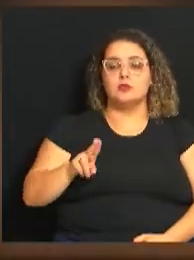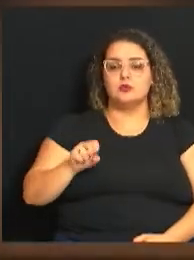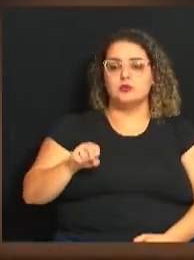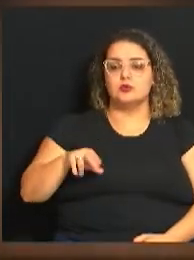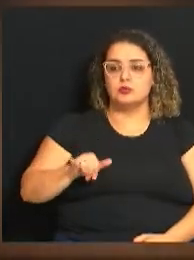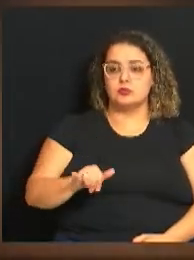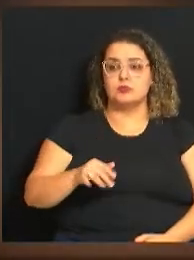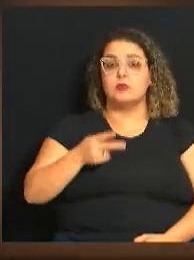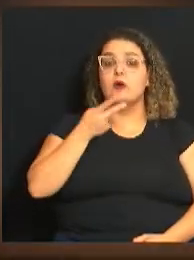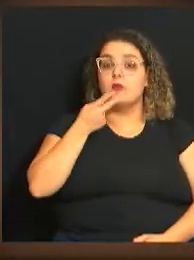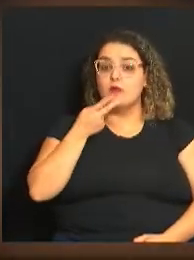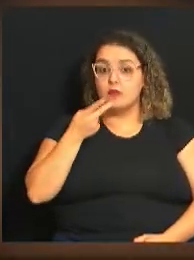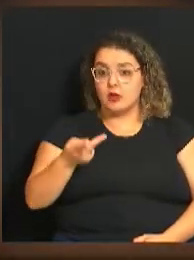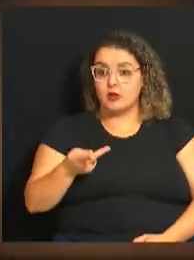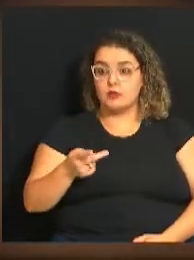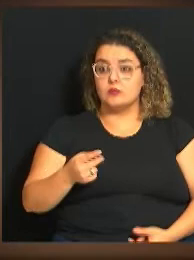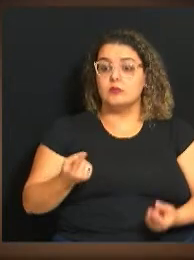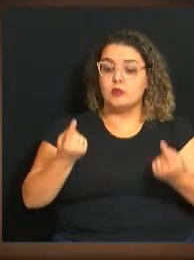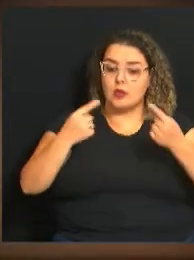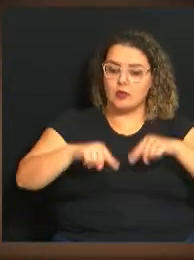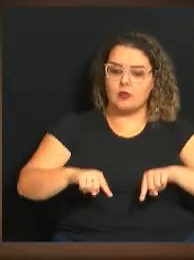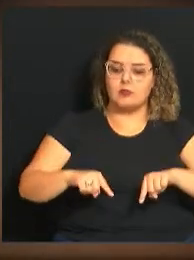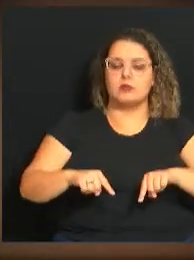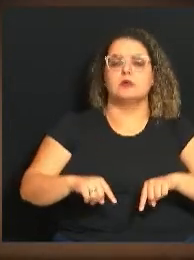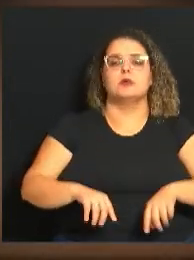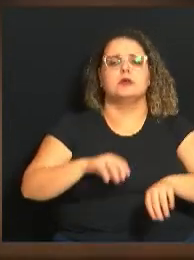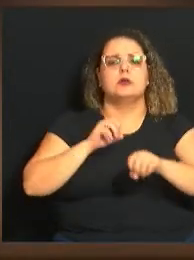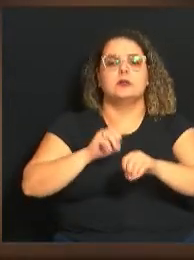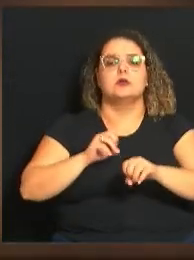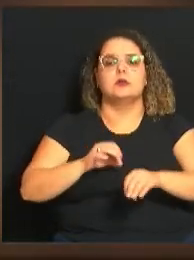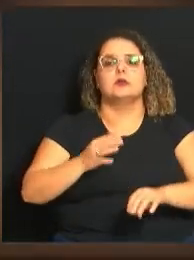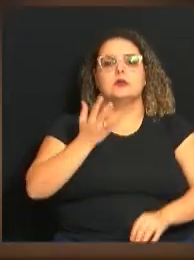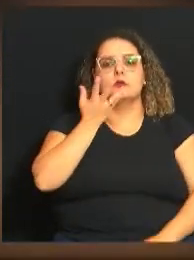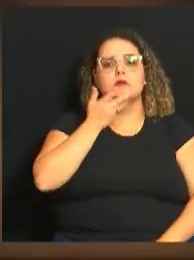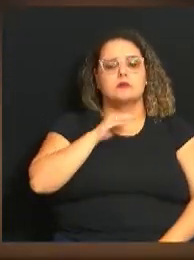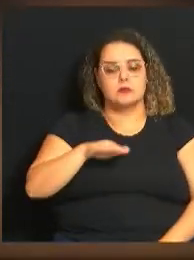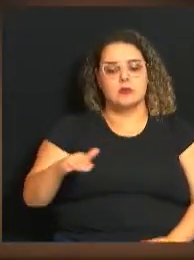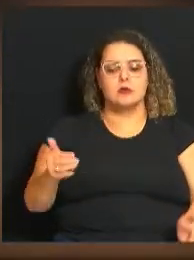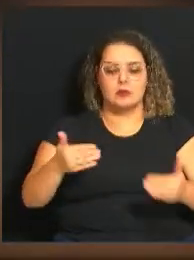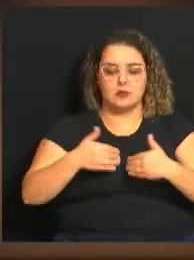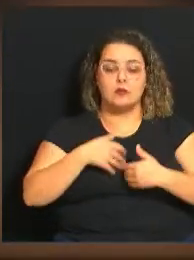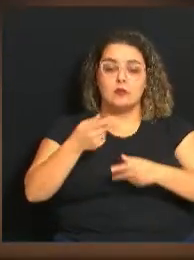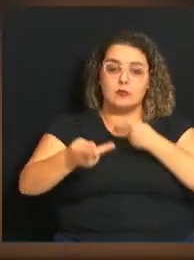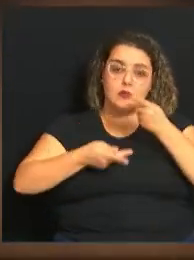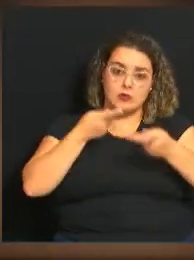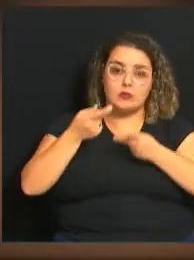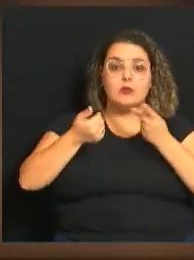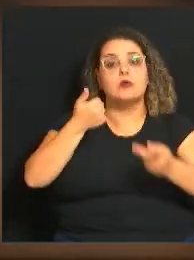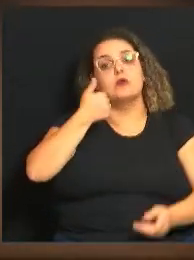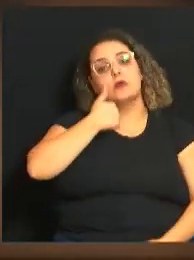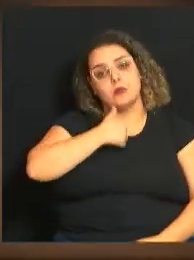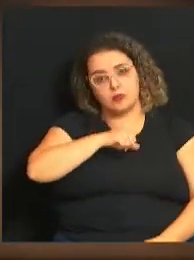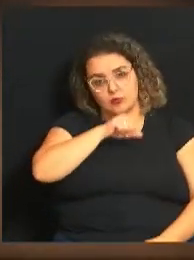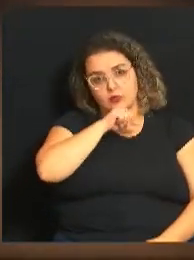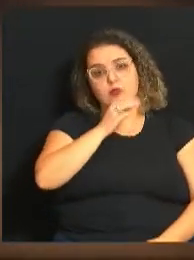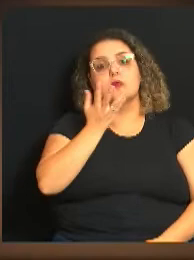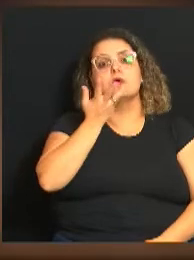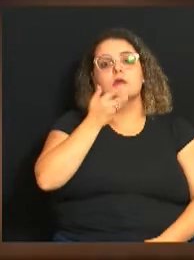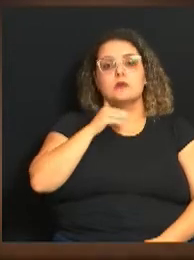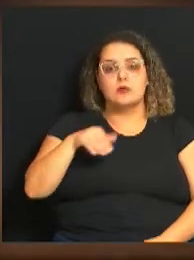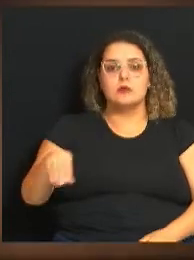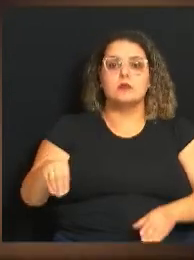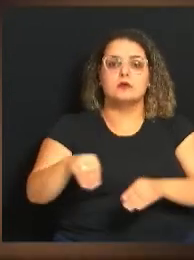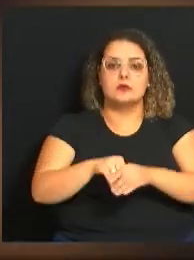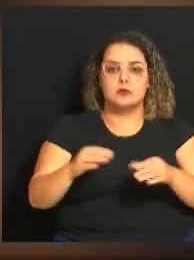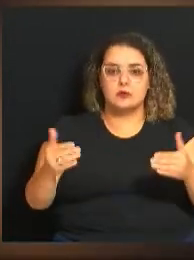de comentar sobre os desafios da educação para crianças autistas, falou sobre ser mãe de uma criança dentro do